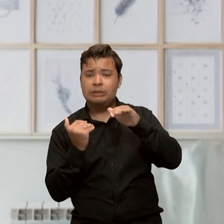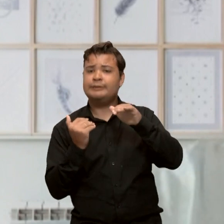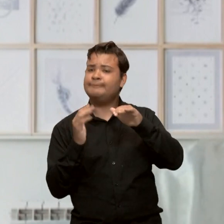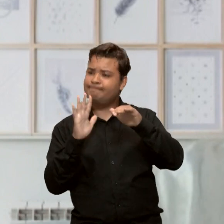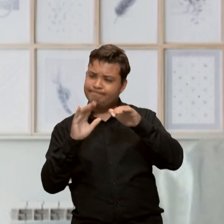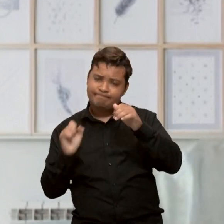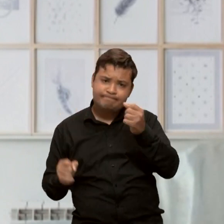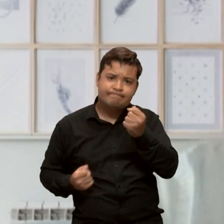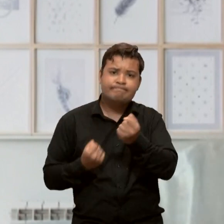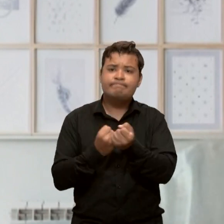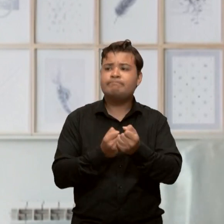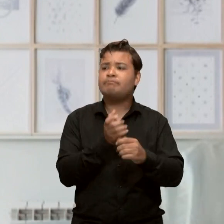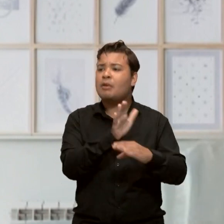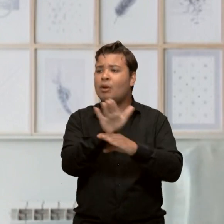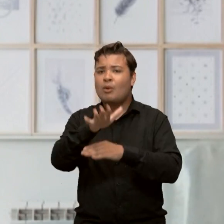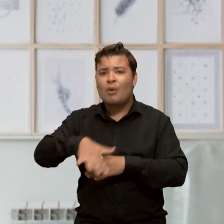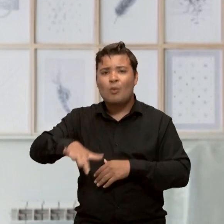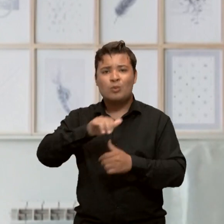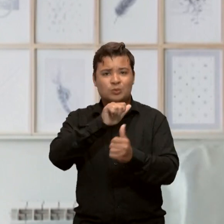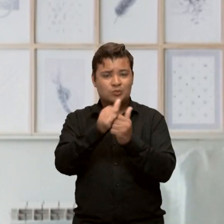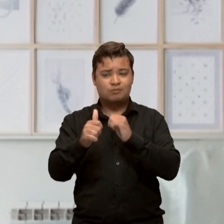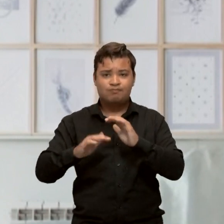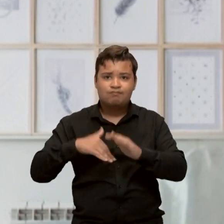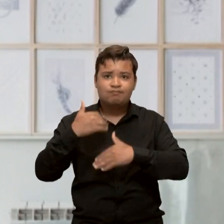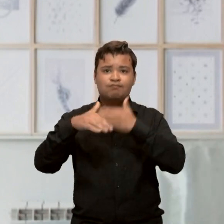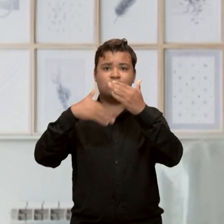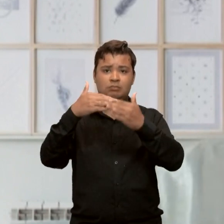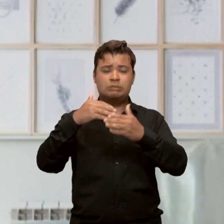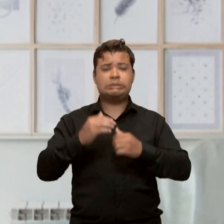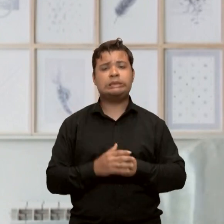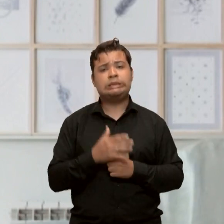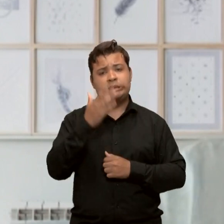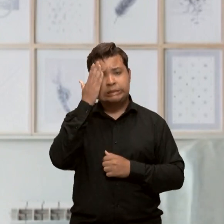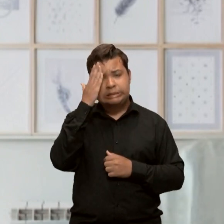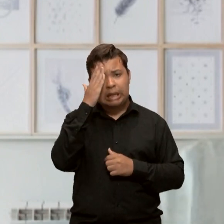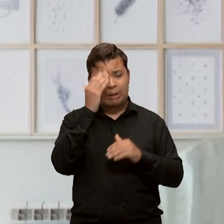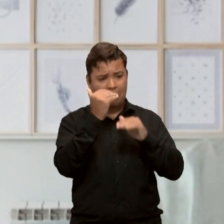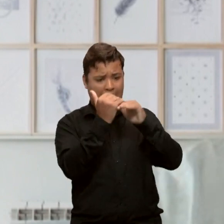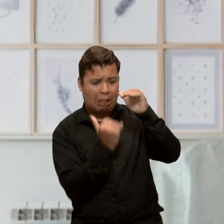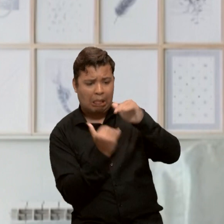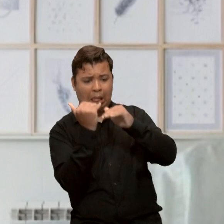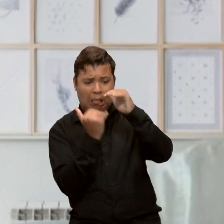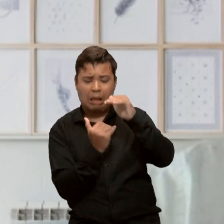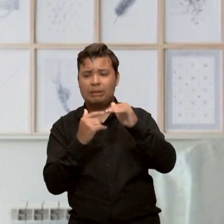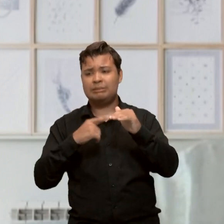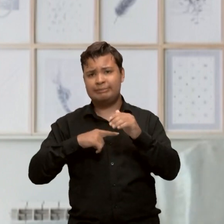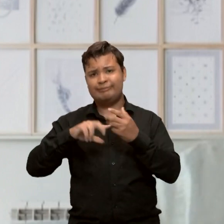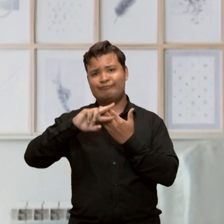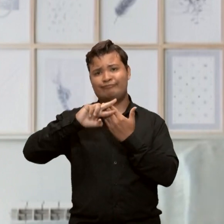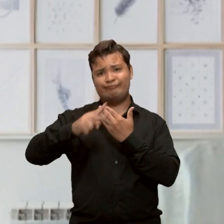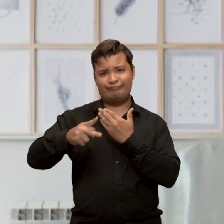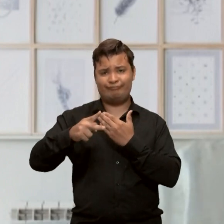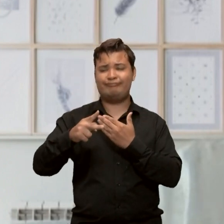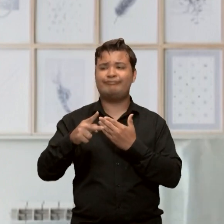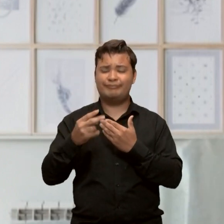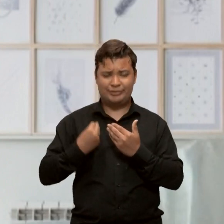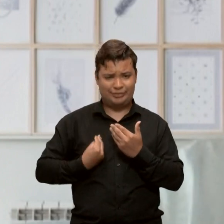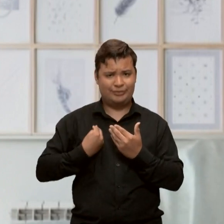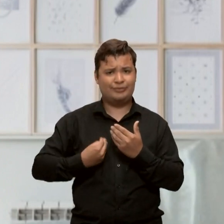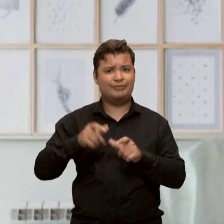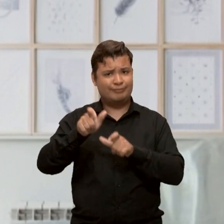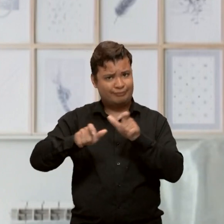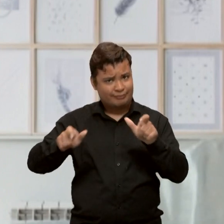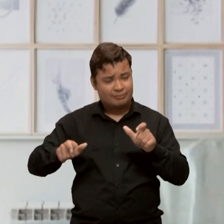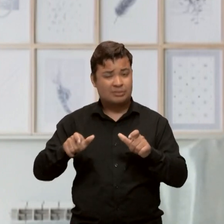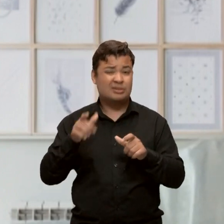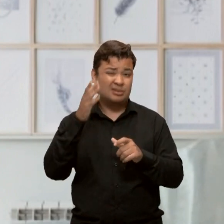desigualdade ela tem reflexo em várias dimensões da vida, e é esportivo, o acesso às práticas da cultura corporal é uma